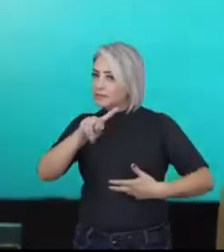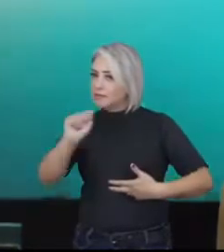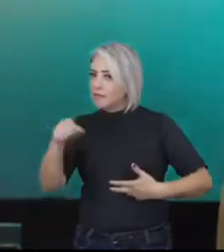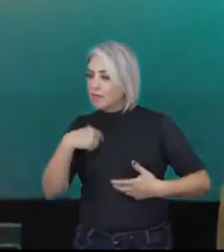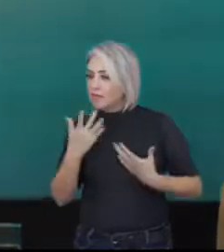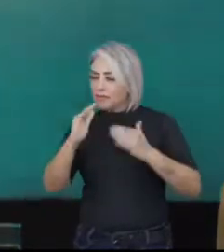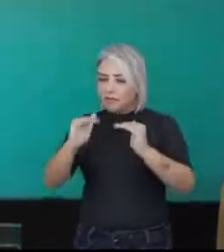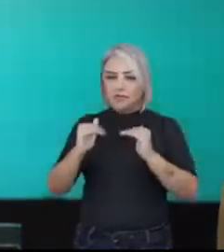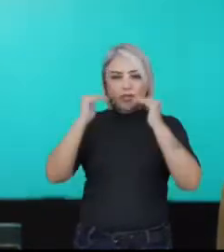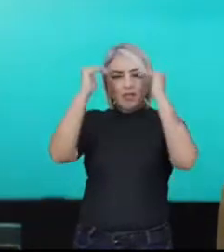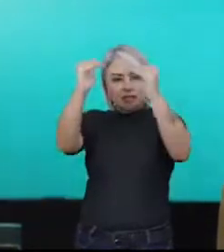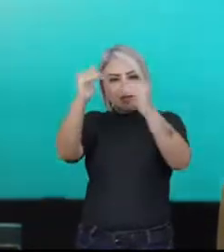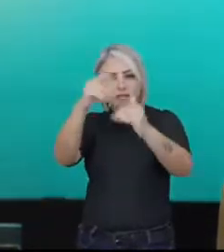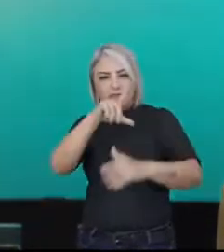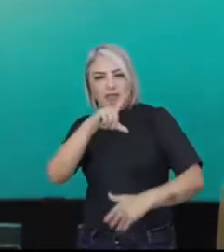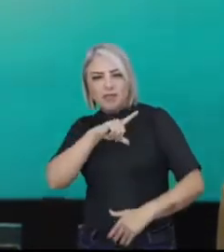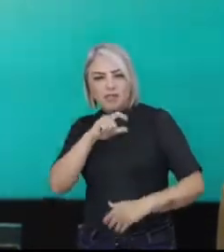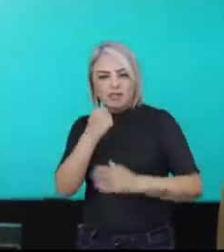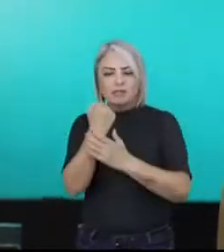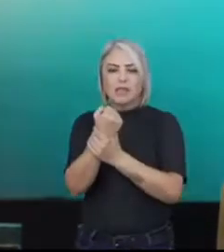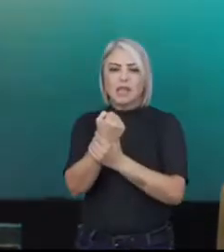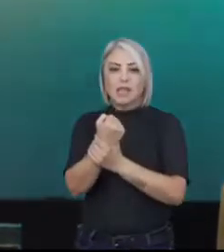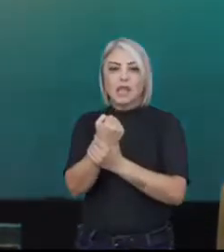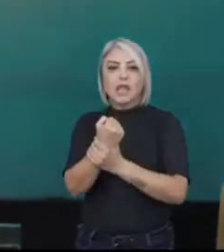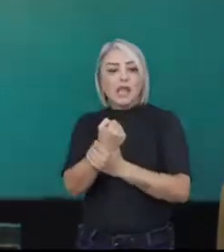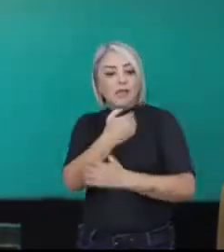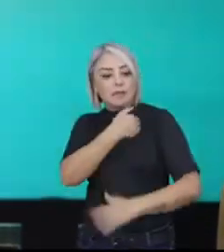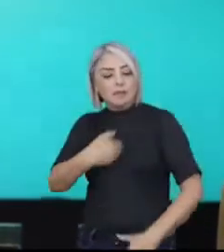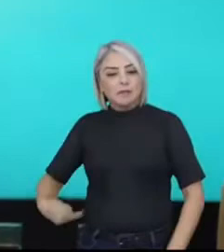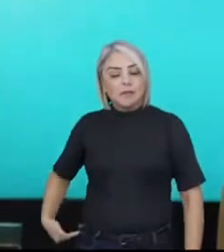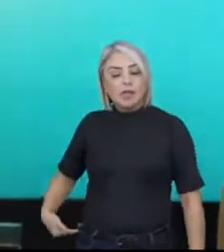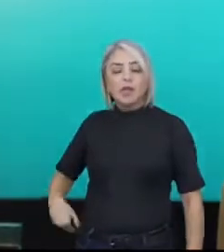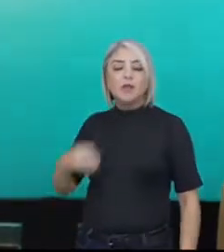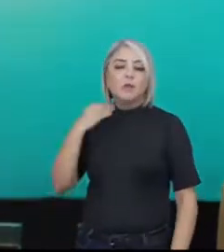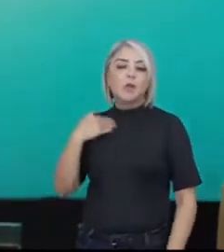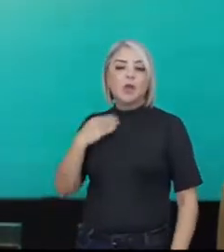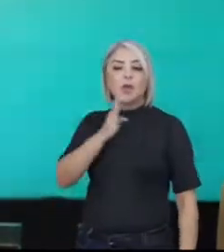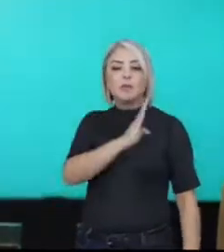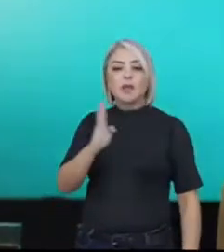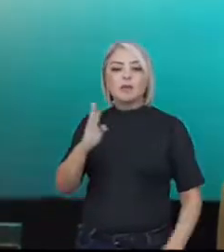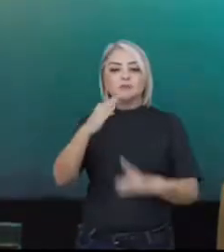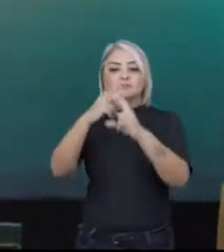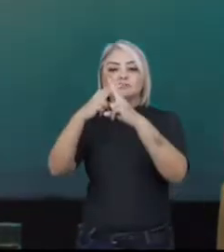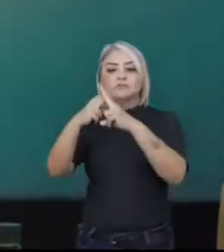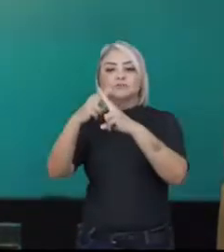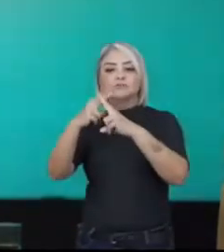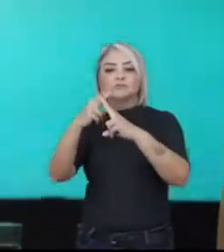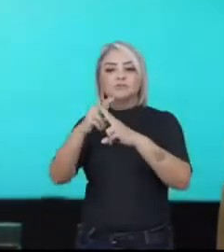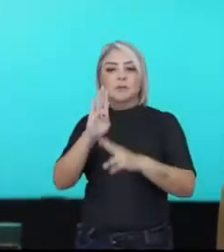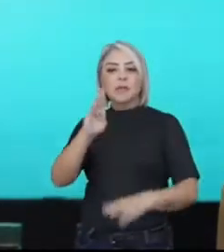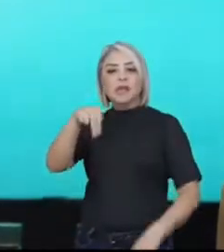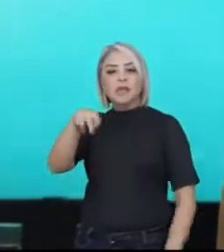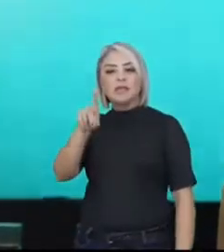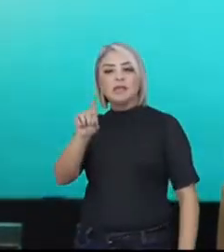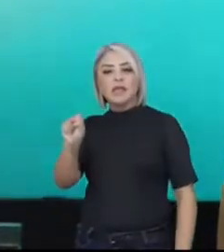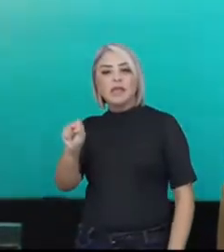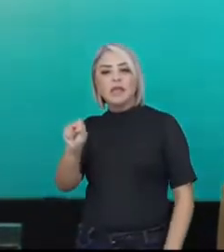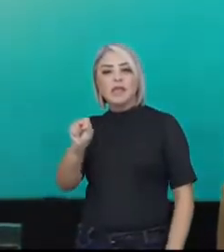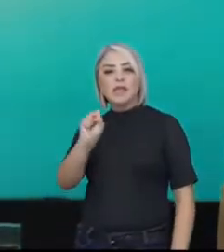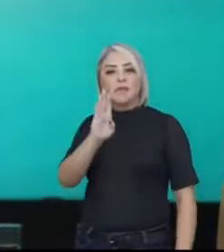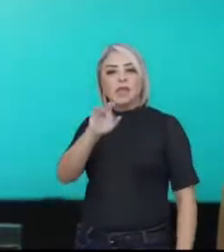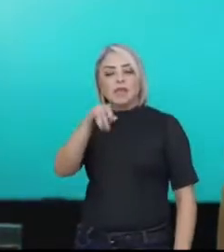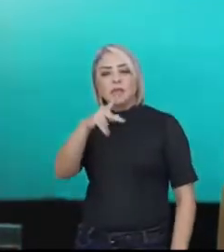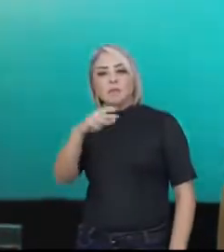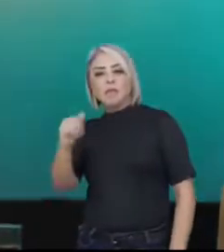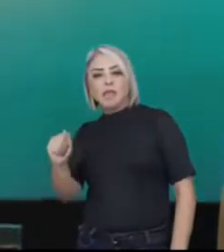é defender os bancos públicos, o Banco do Brasil, a Caixa Econômica, o BNDES, o BNB e o BASA, que